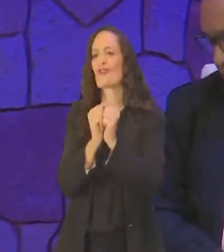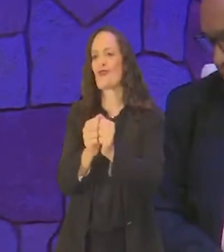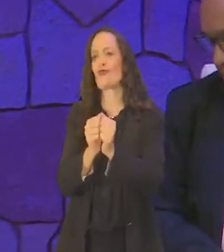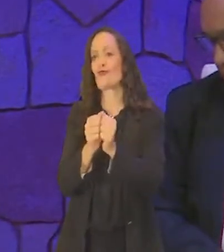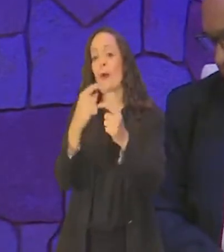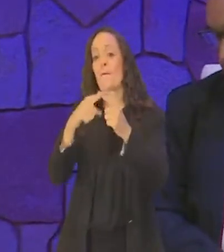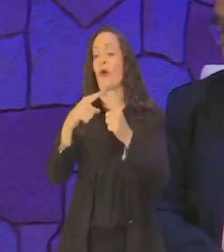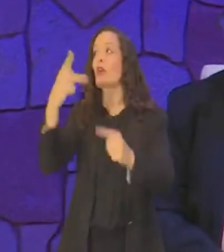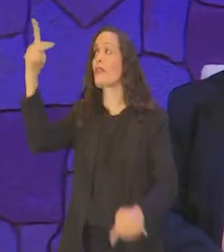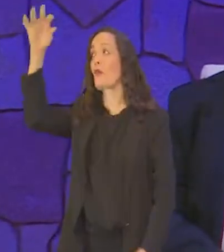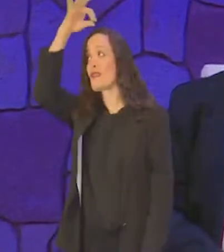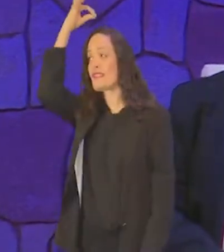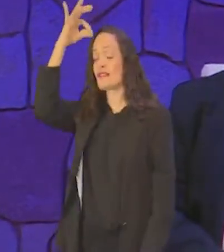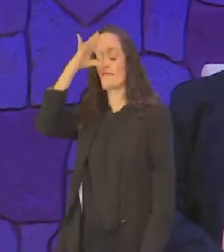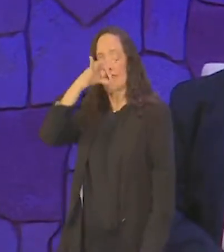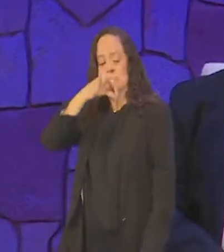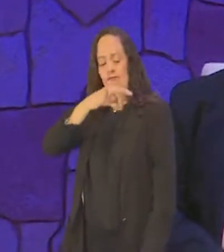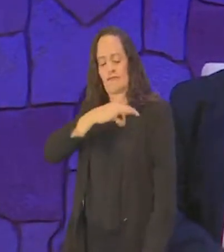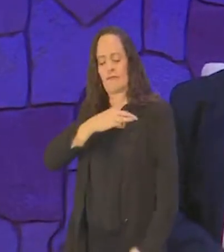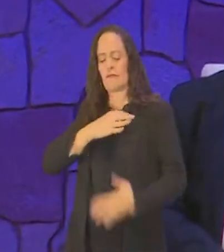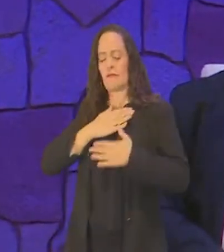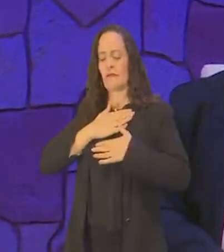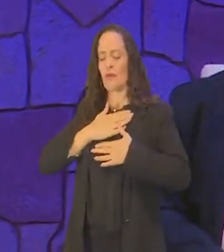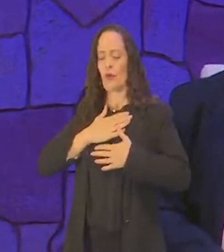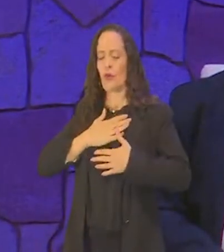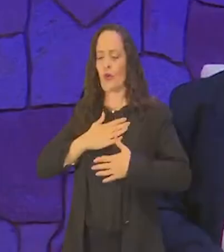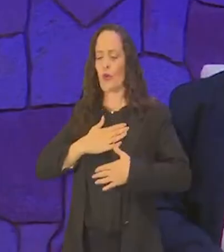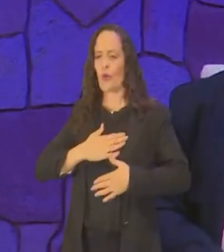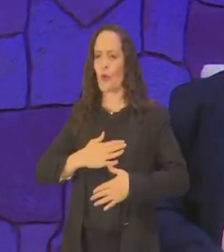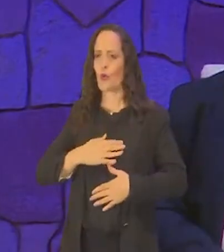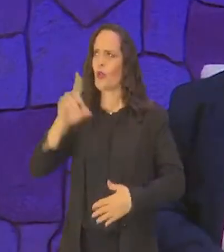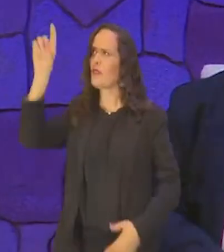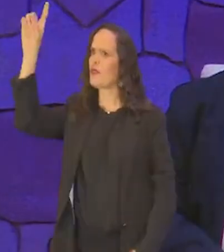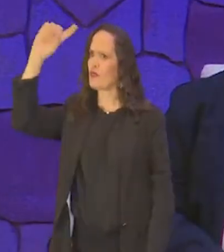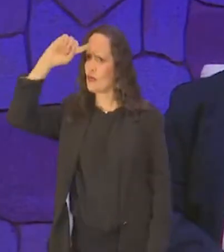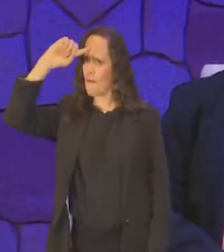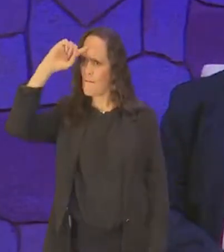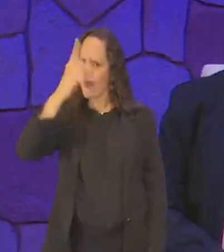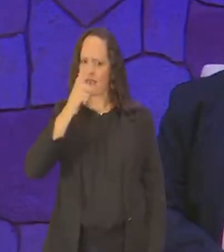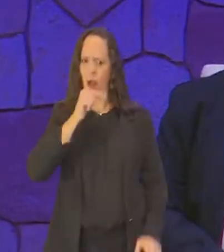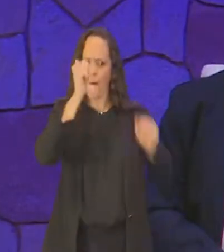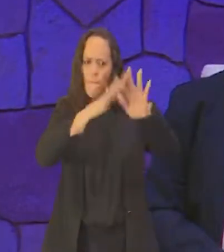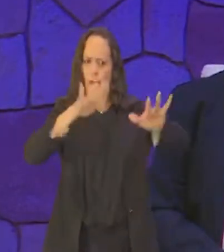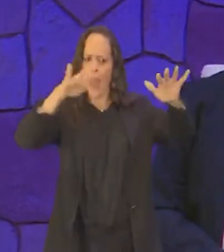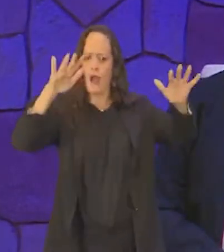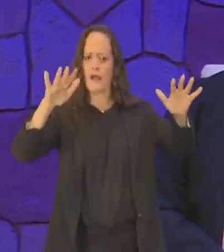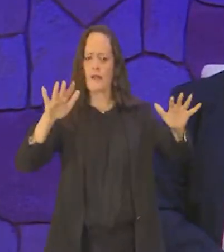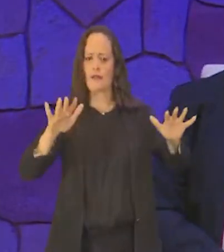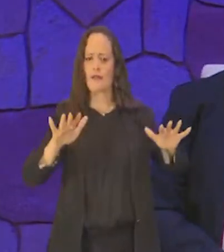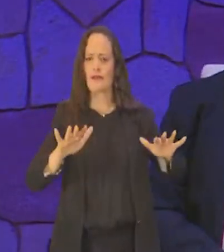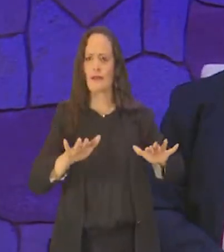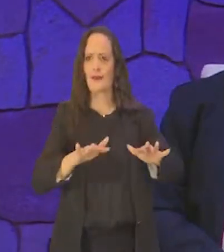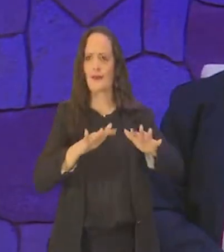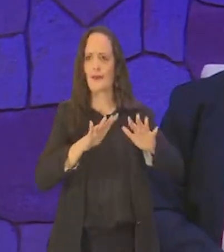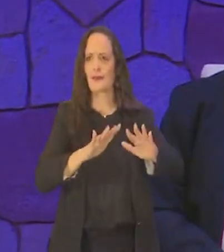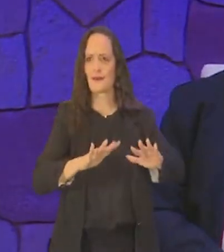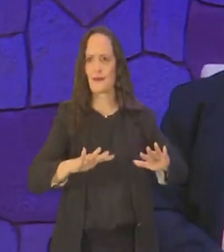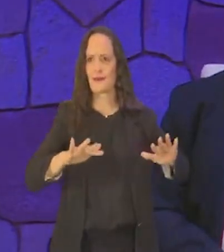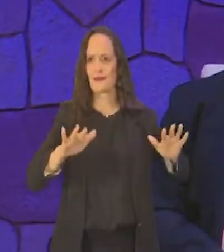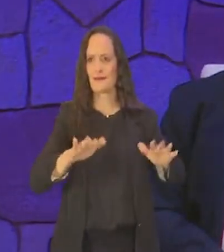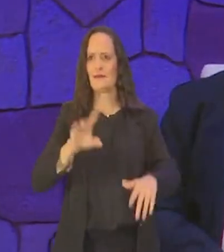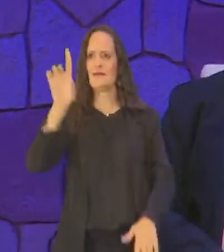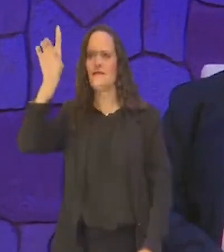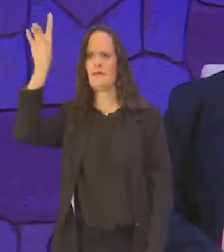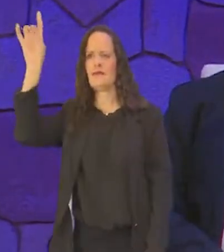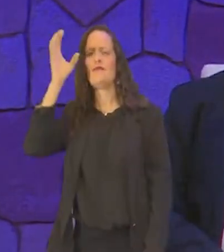palavra têm um poder para acalmar os mares, dar ordem às coisas criadas. Ele não